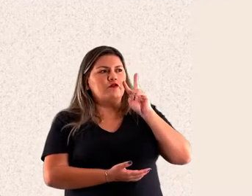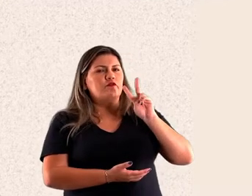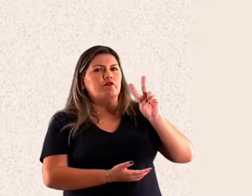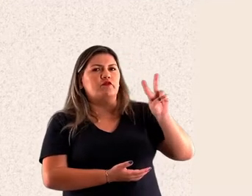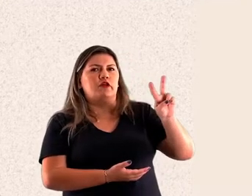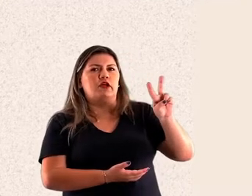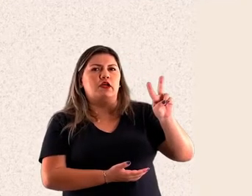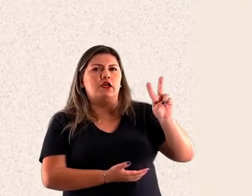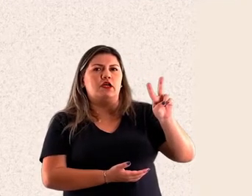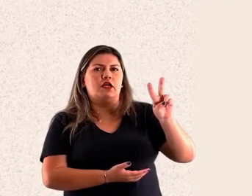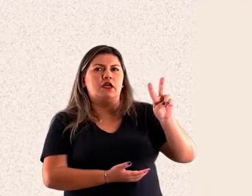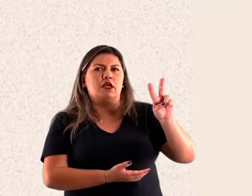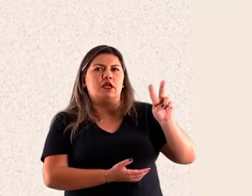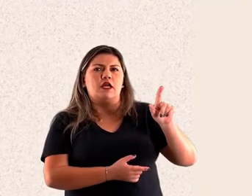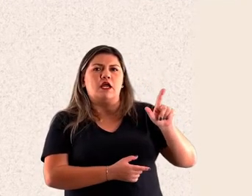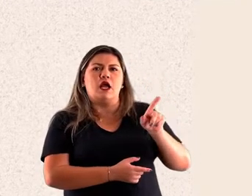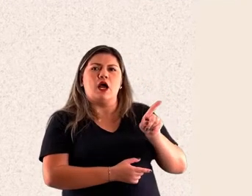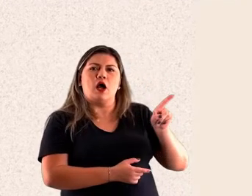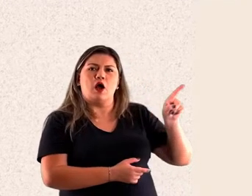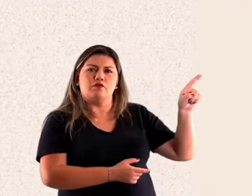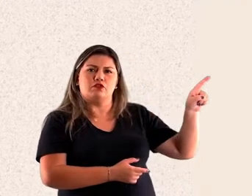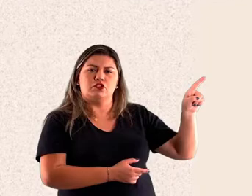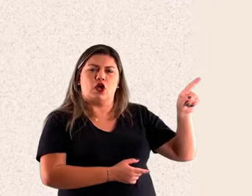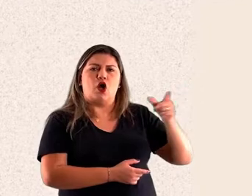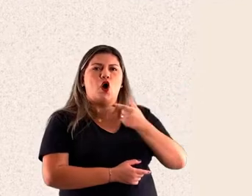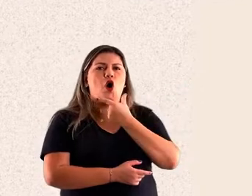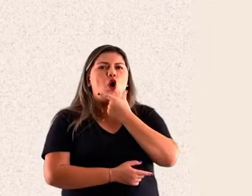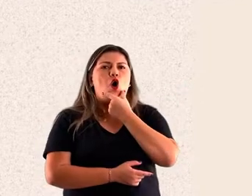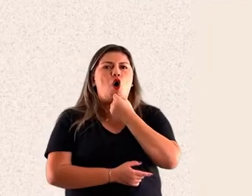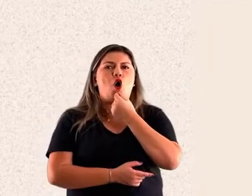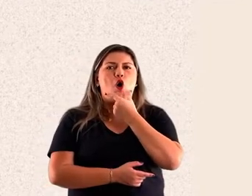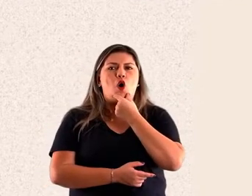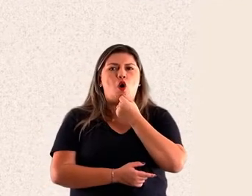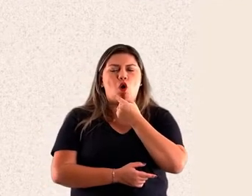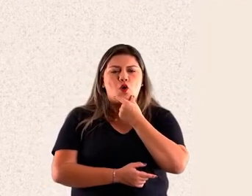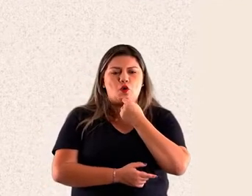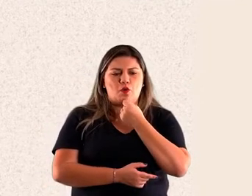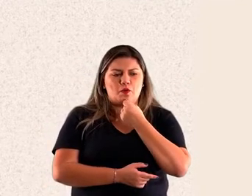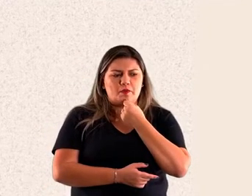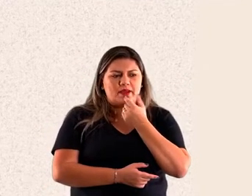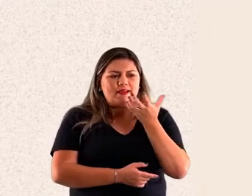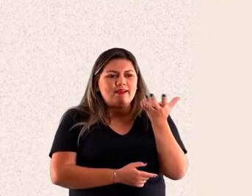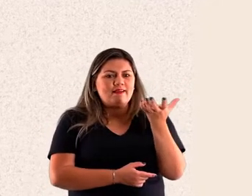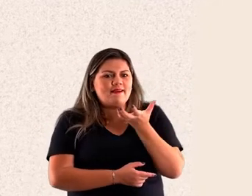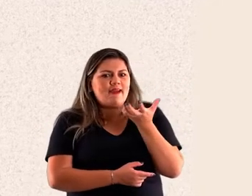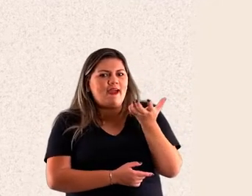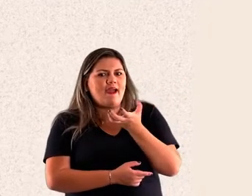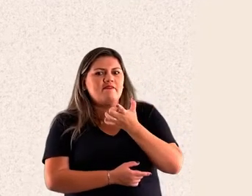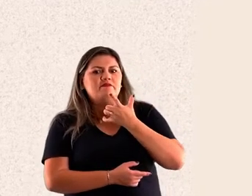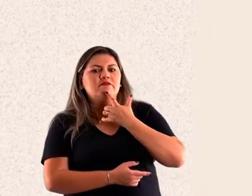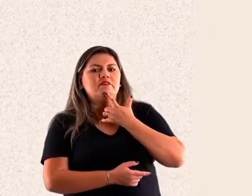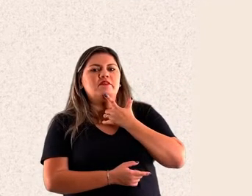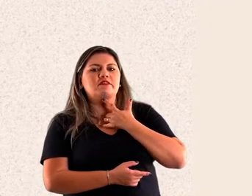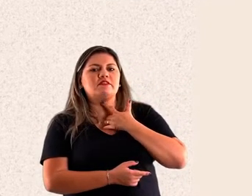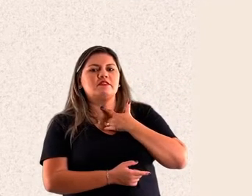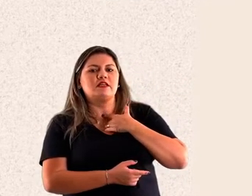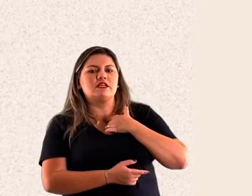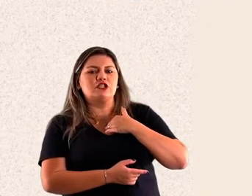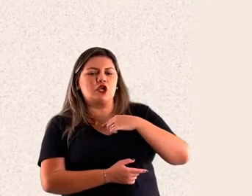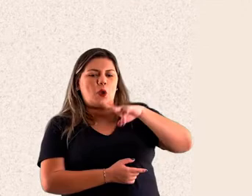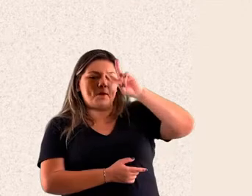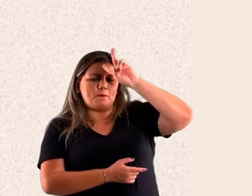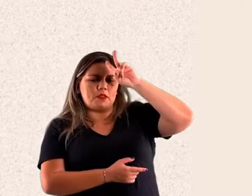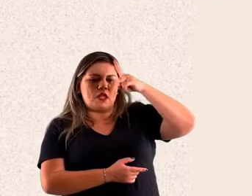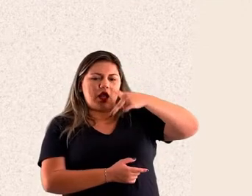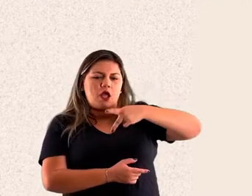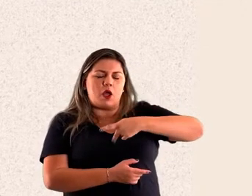de Hobbes o homem é um ser que Visa a sua própria satisfação nós Agimos de forma egoísta